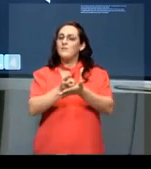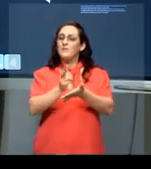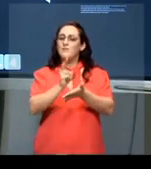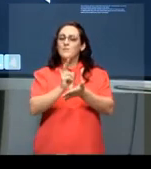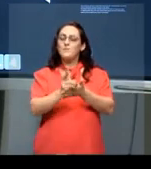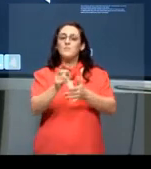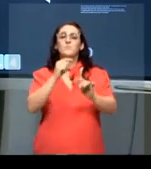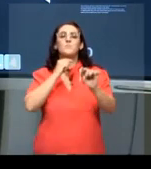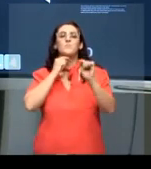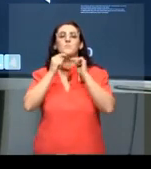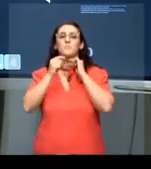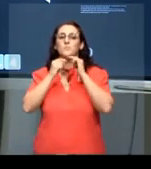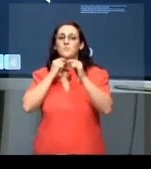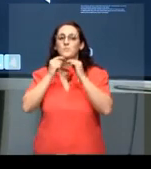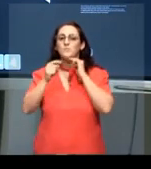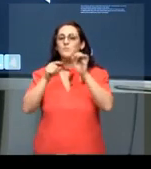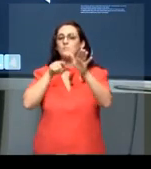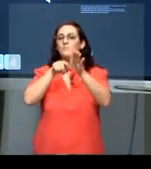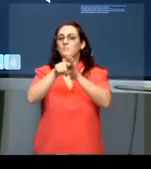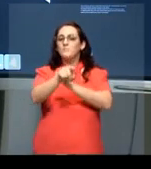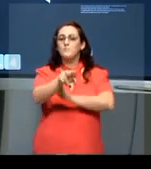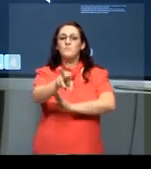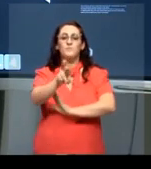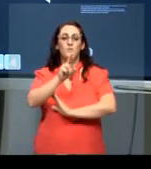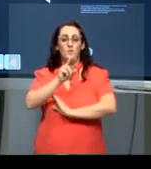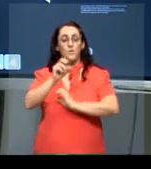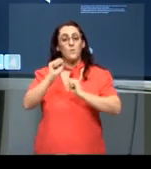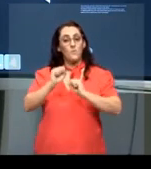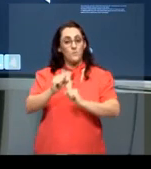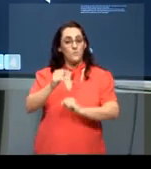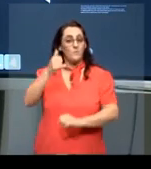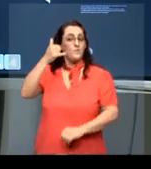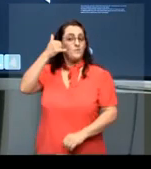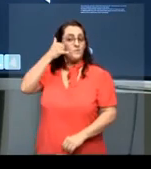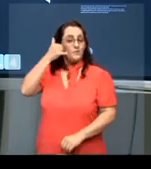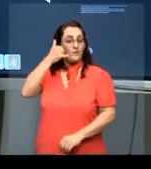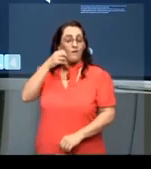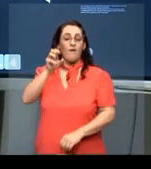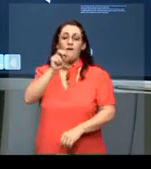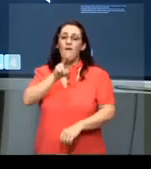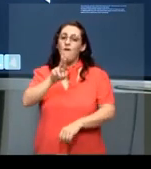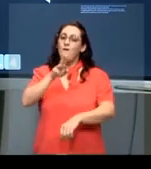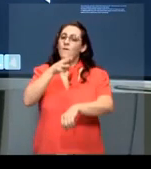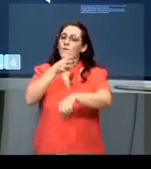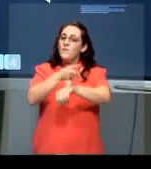suas dúvidas para o nosso telefone fixo ou envie uma